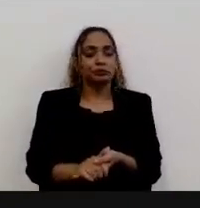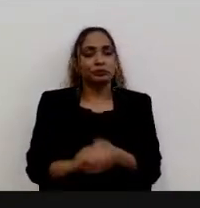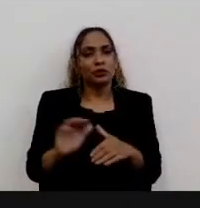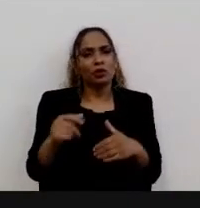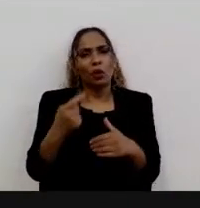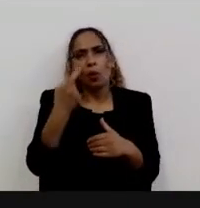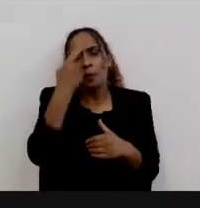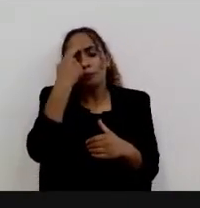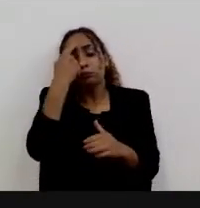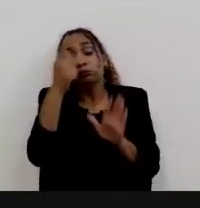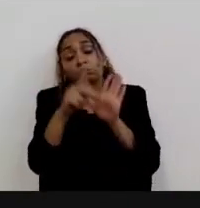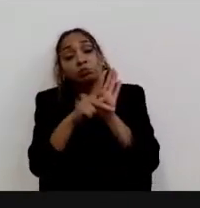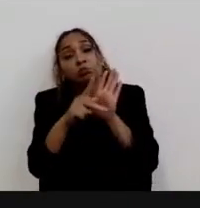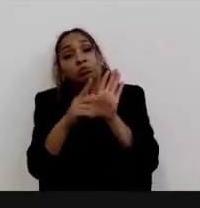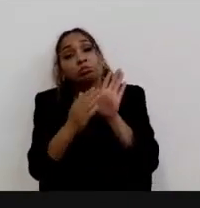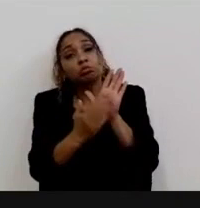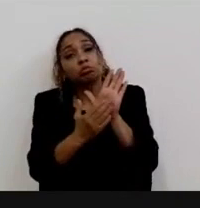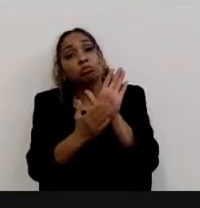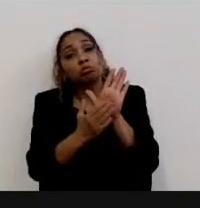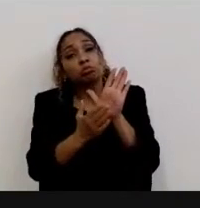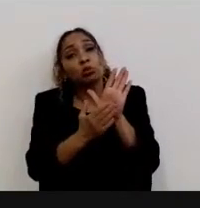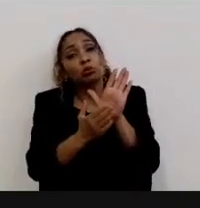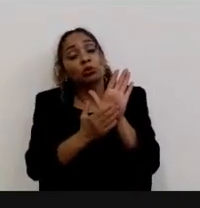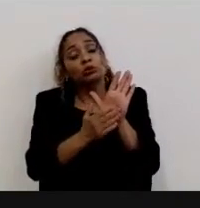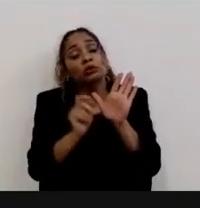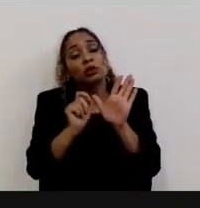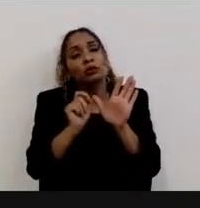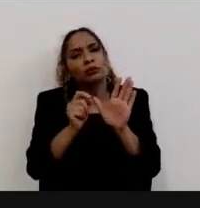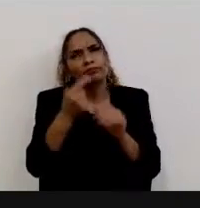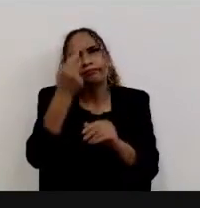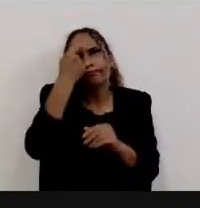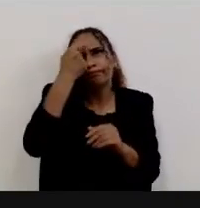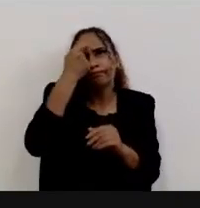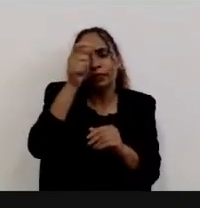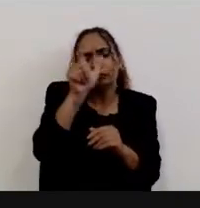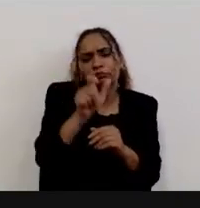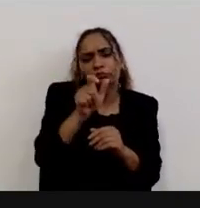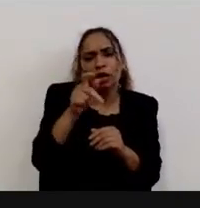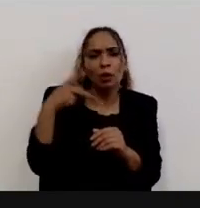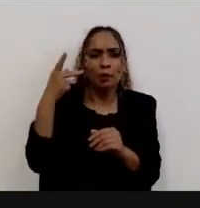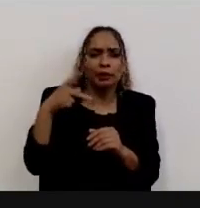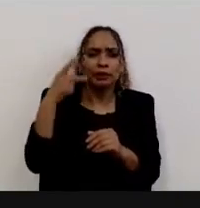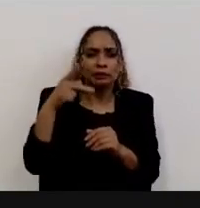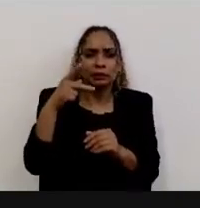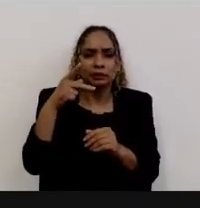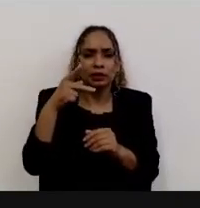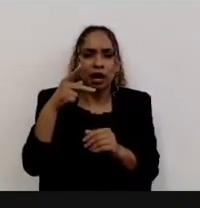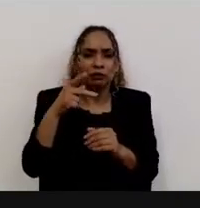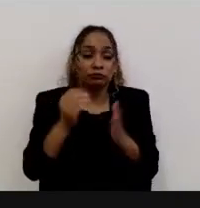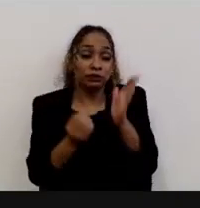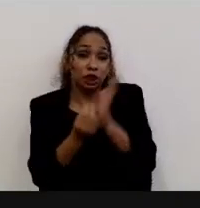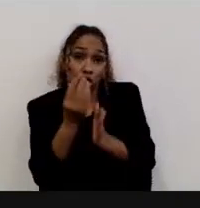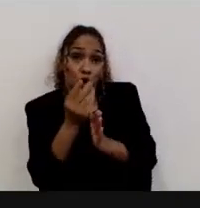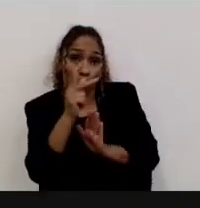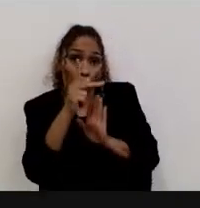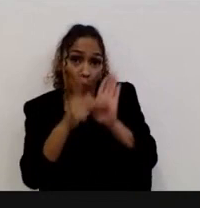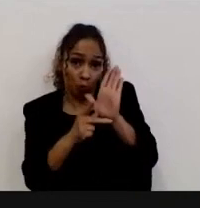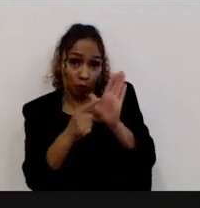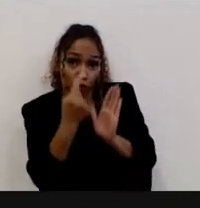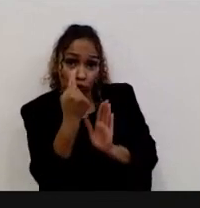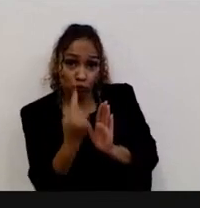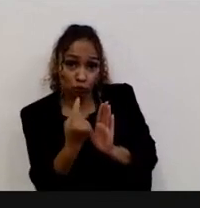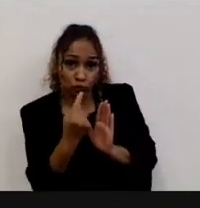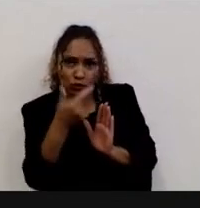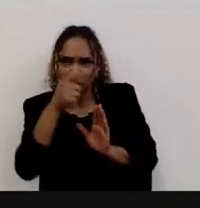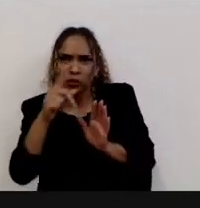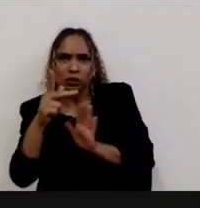Qual que é a ideia? Qual que é a proposta? Então, imagina um parlamentar que foi autor do projeto 1, depois ele foi